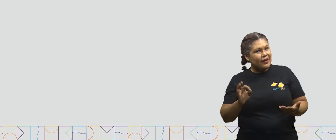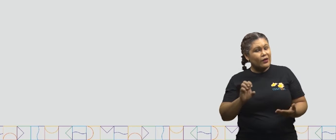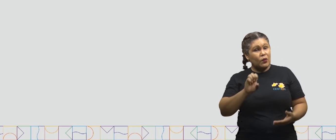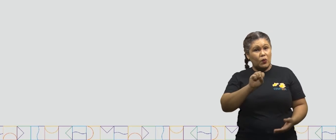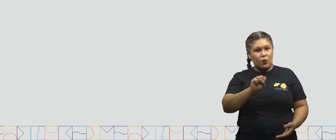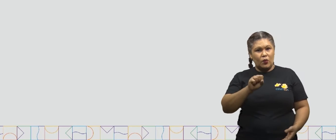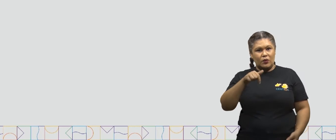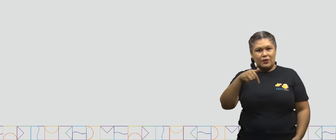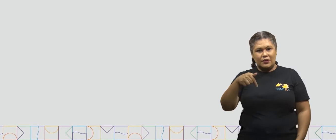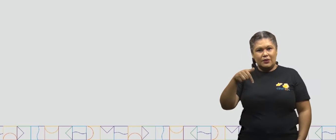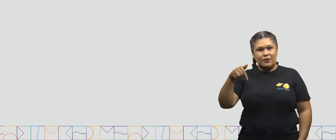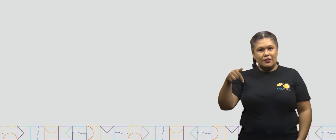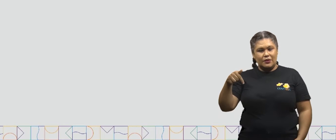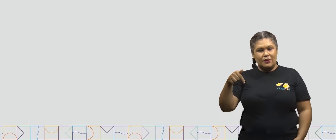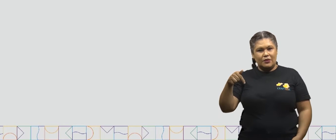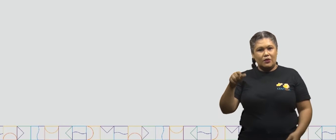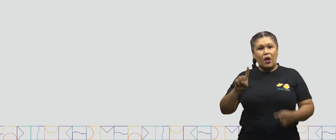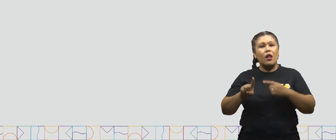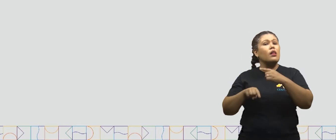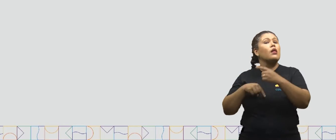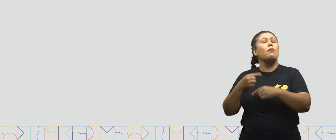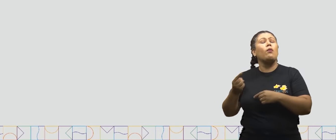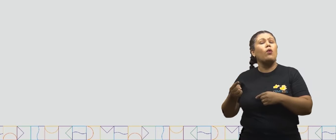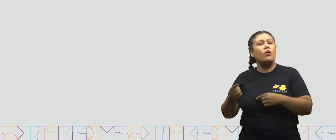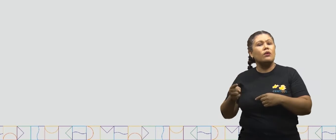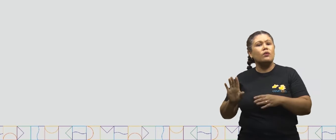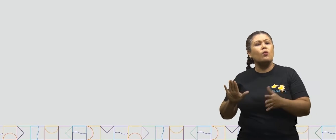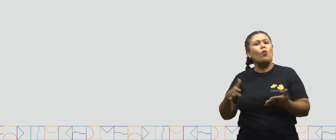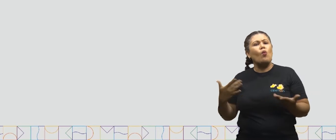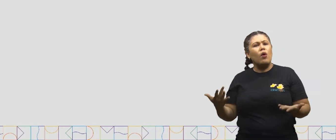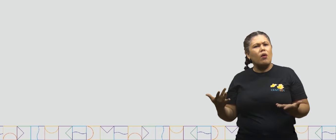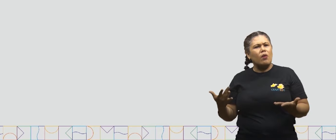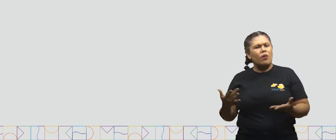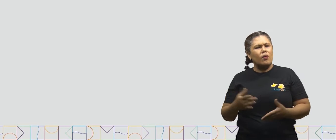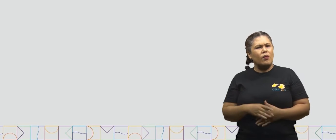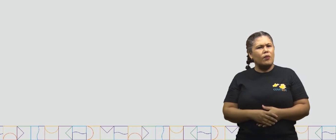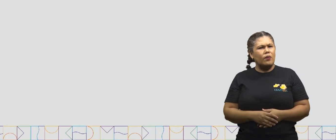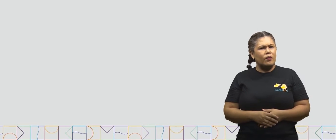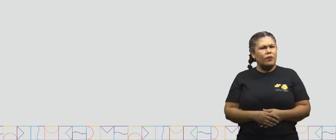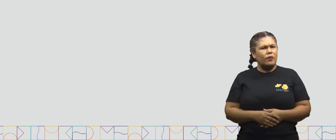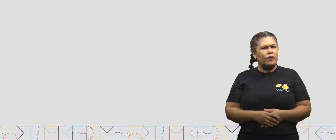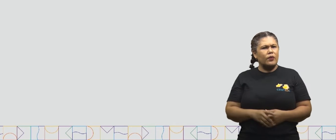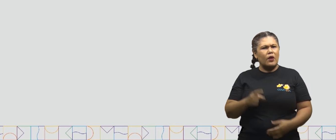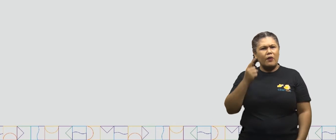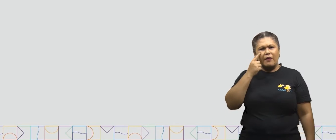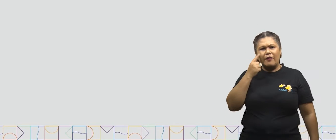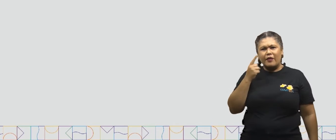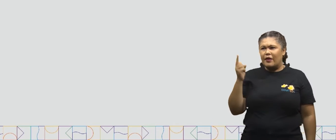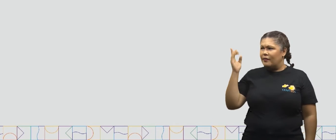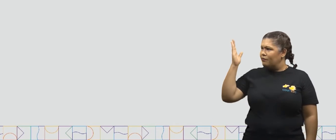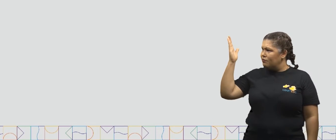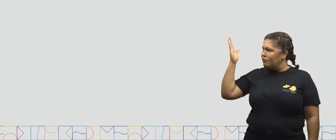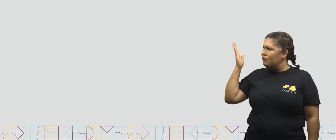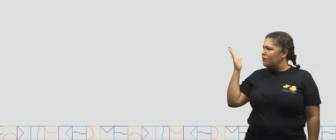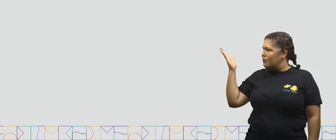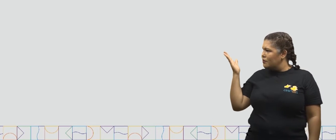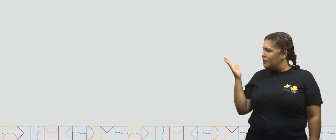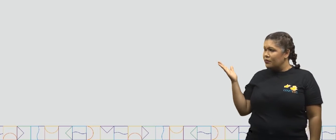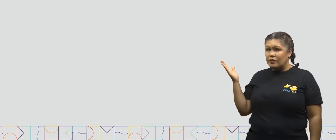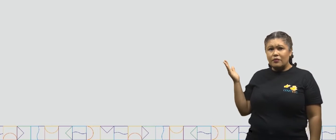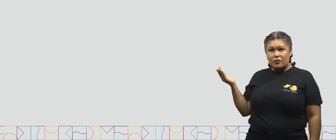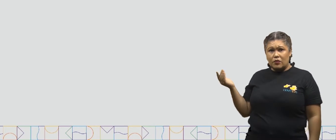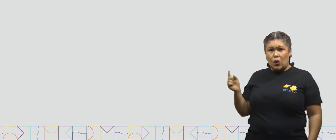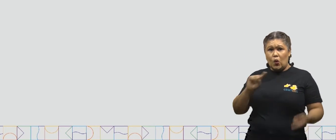Sim, o número 877. Dentre esses números que tivemos após as